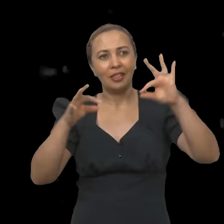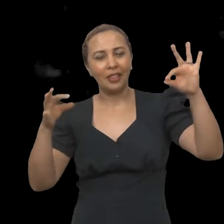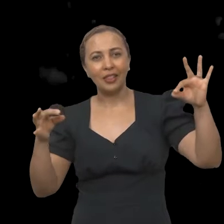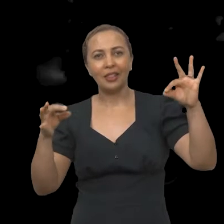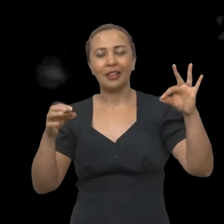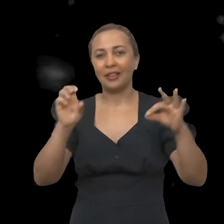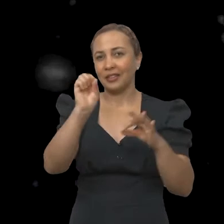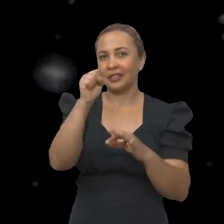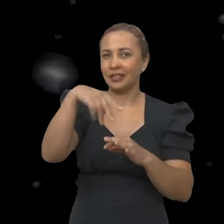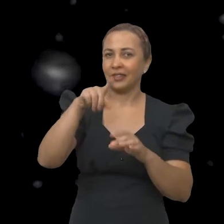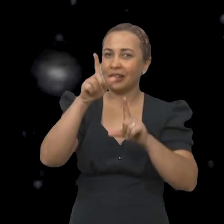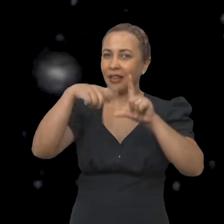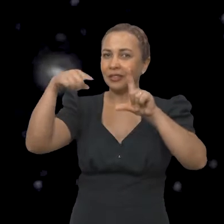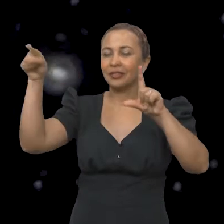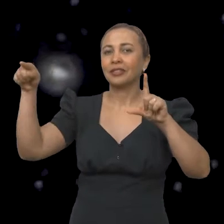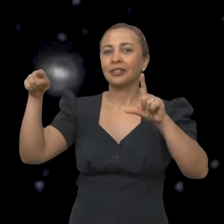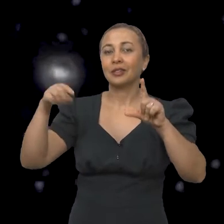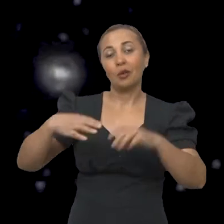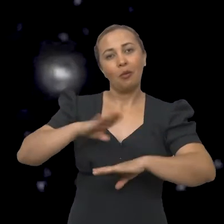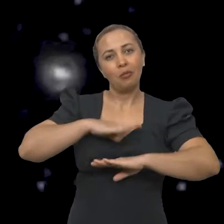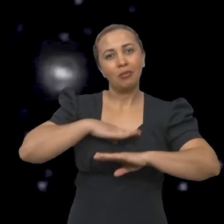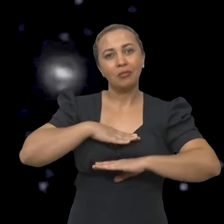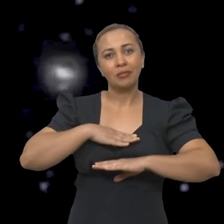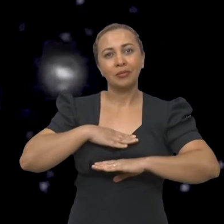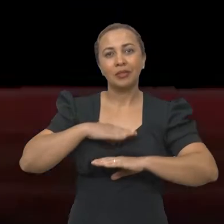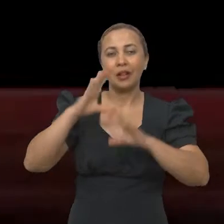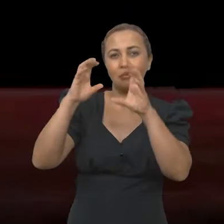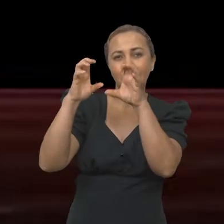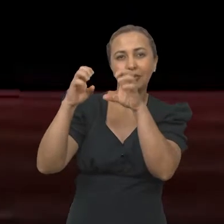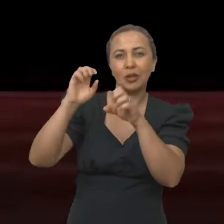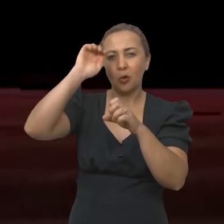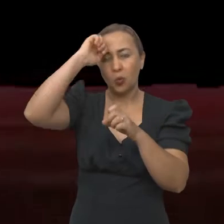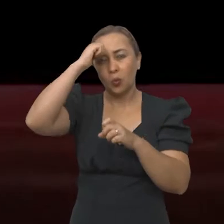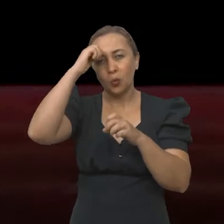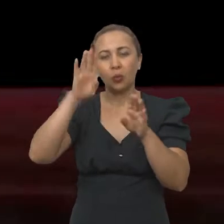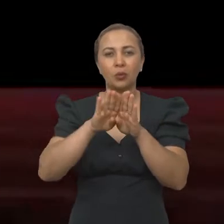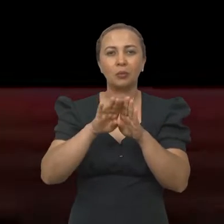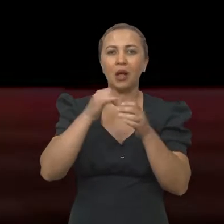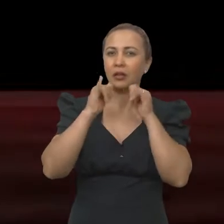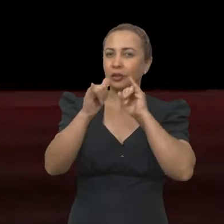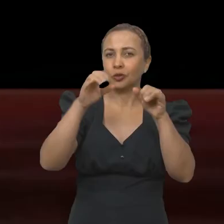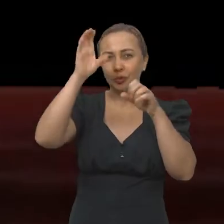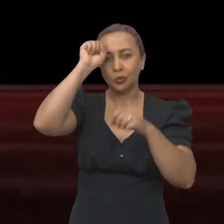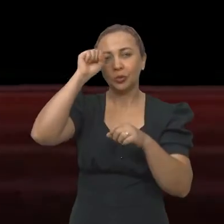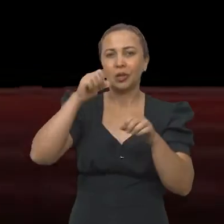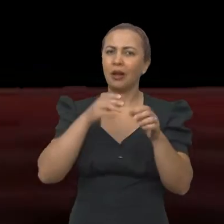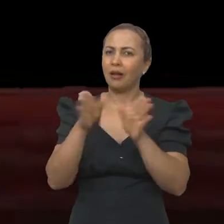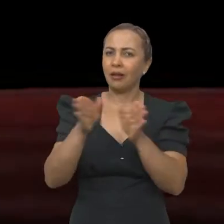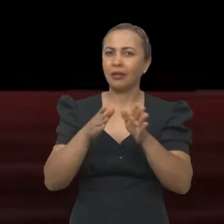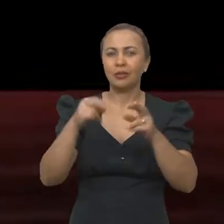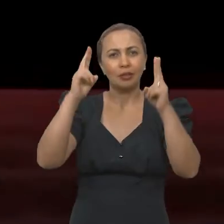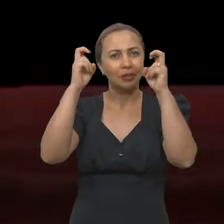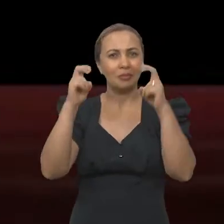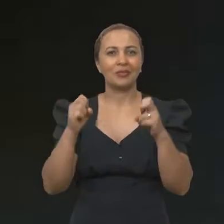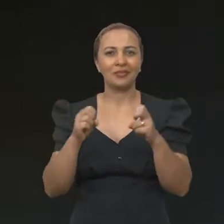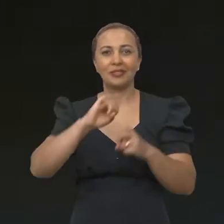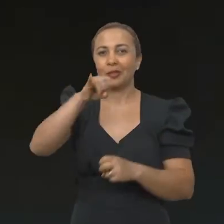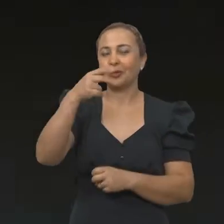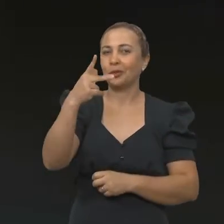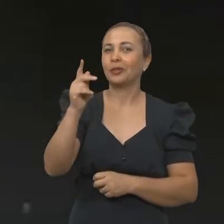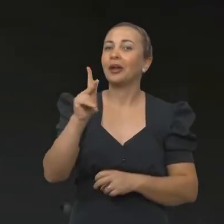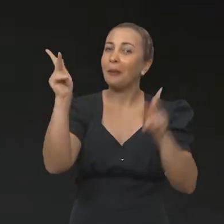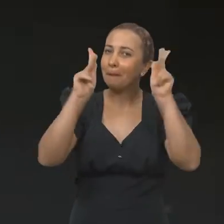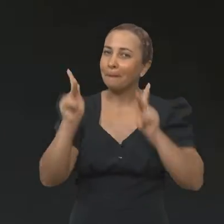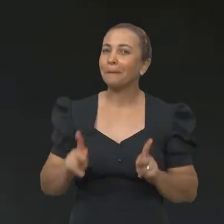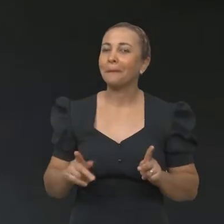largas escalas, estudar comportamento da matéria escura, da energia escura, dentre diversos outros temas. O